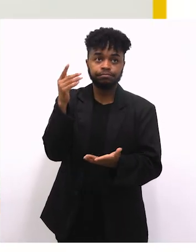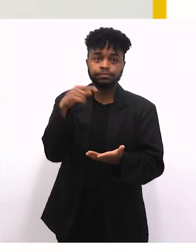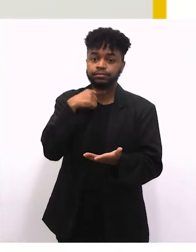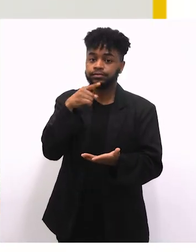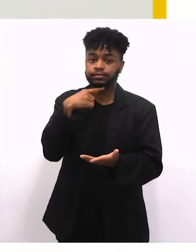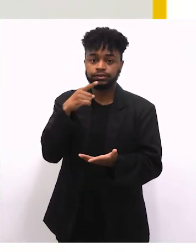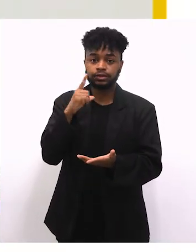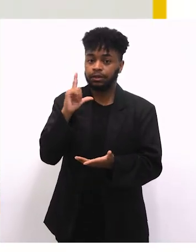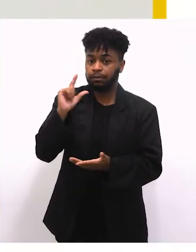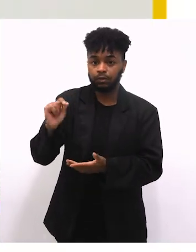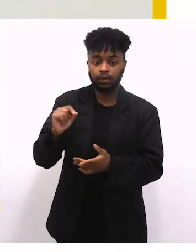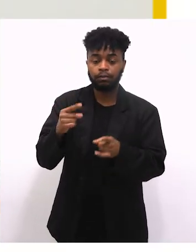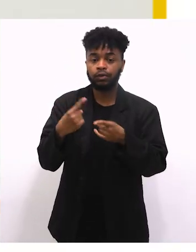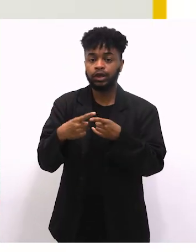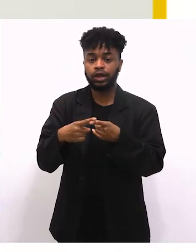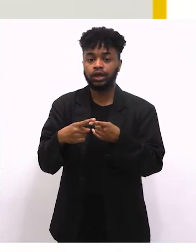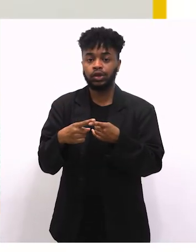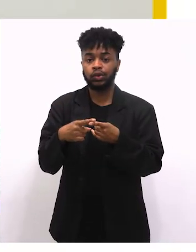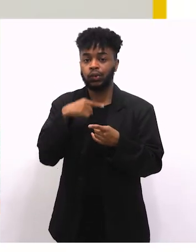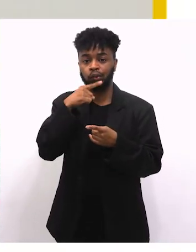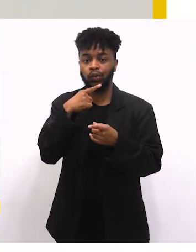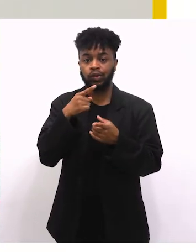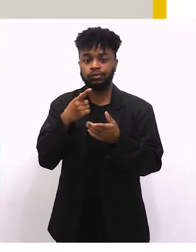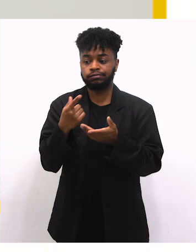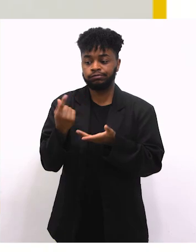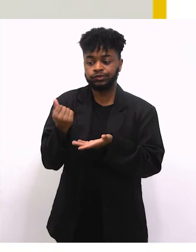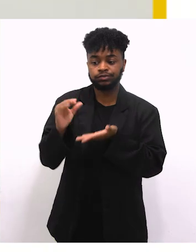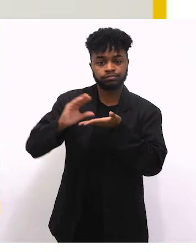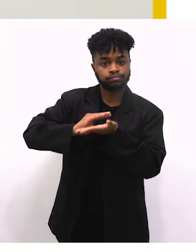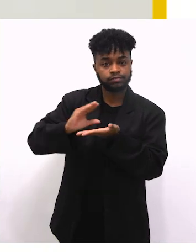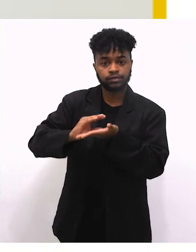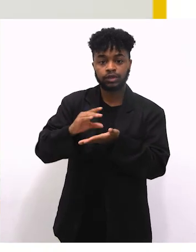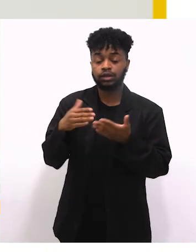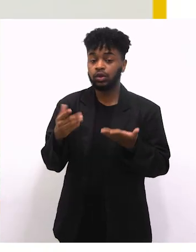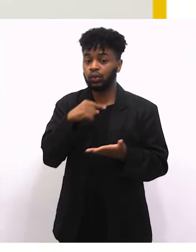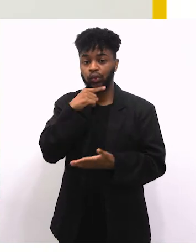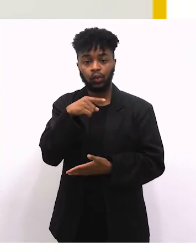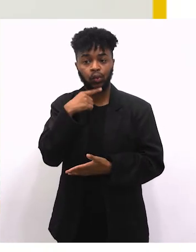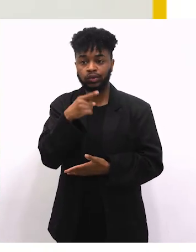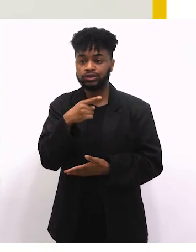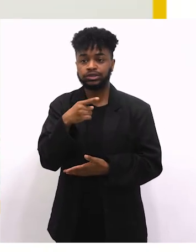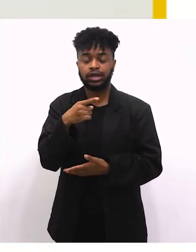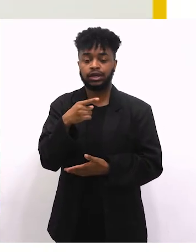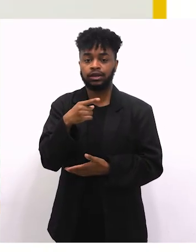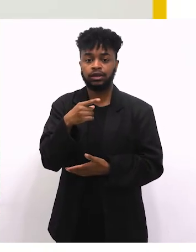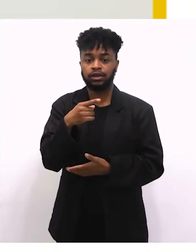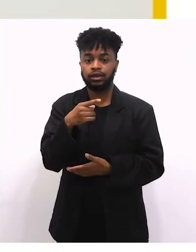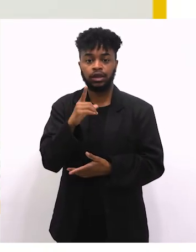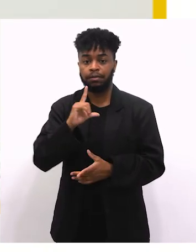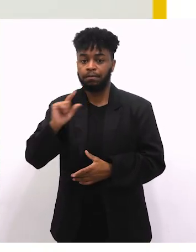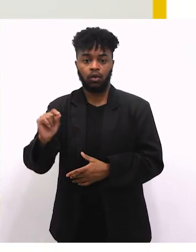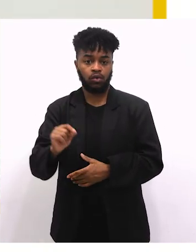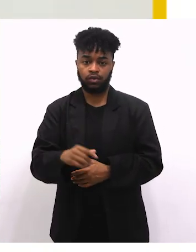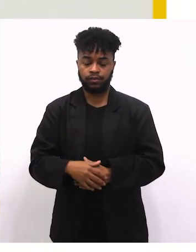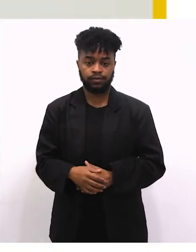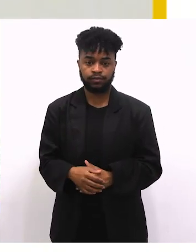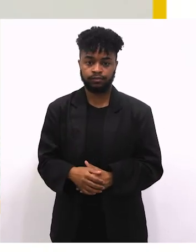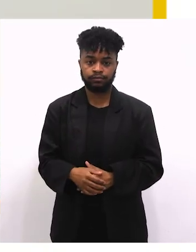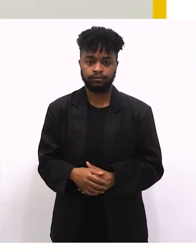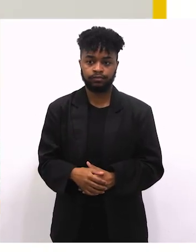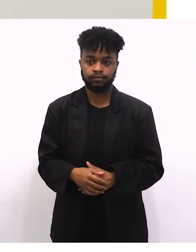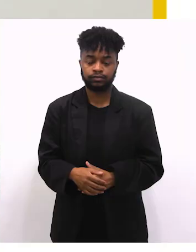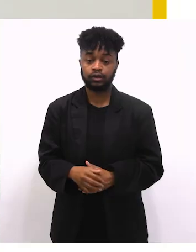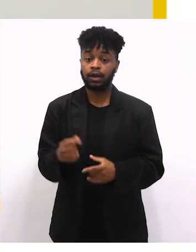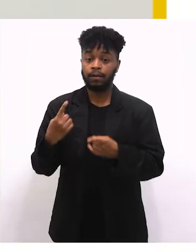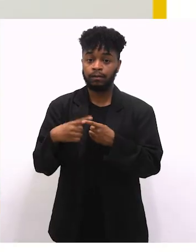enredada, ela não vê o dinheiro, então ela não consegue sair daquele meio o qual ela se